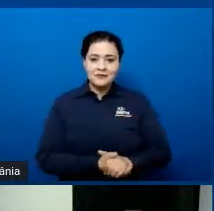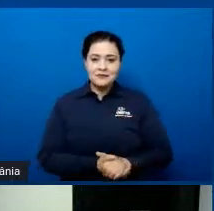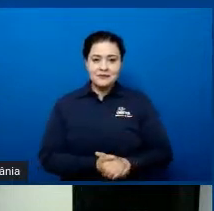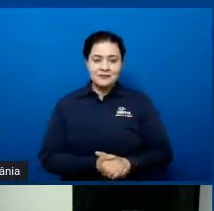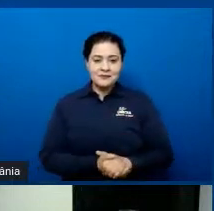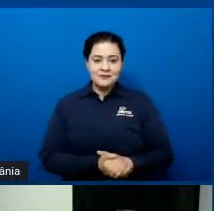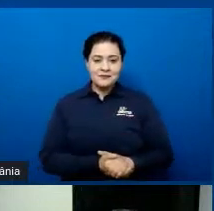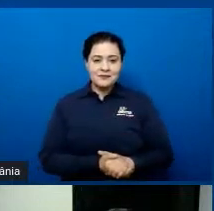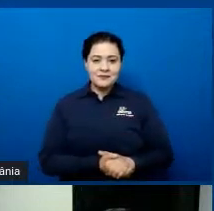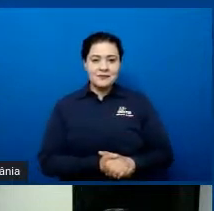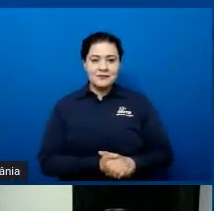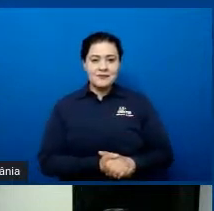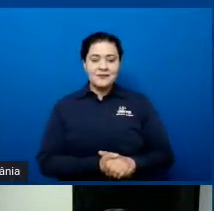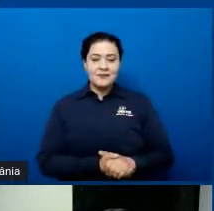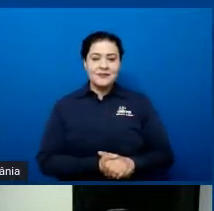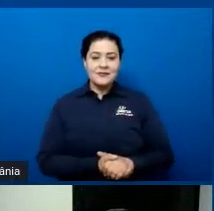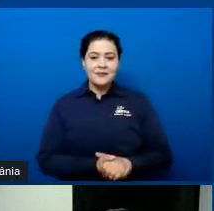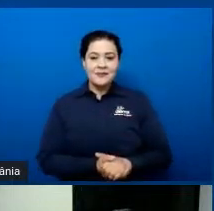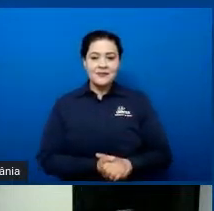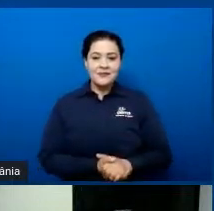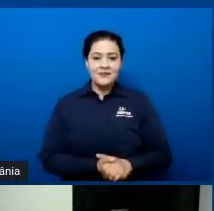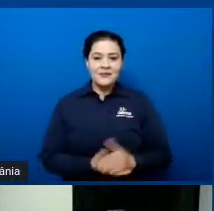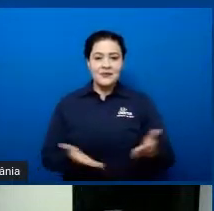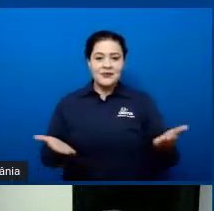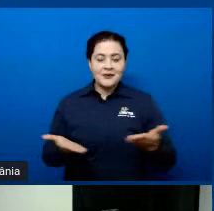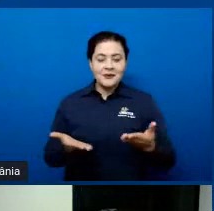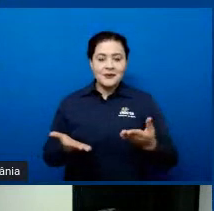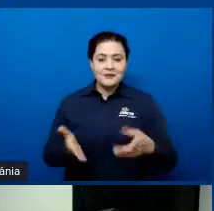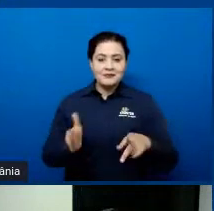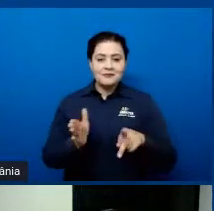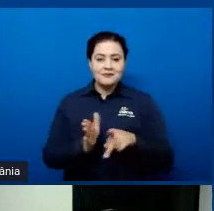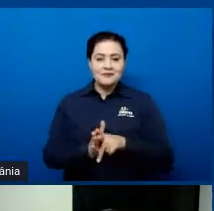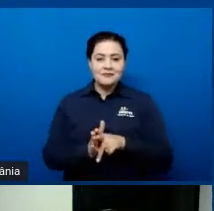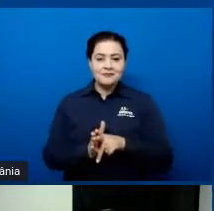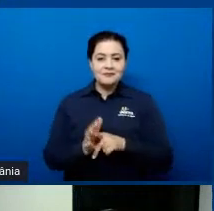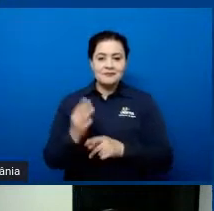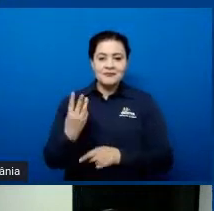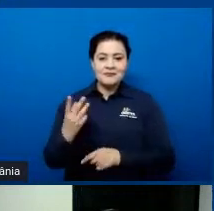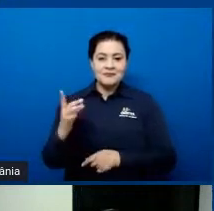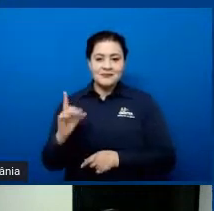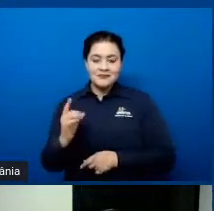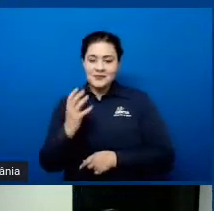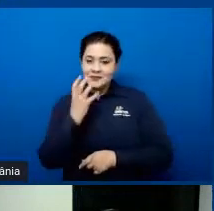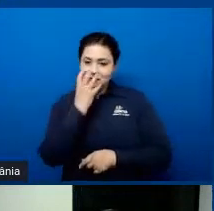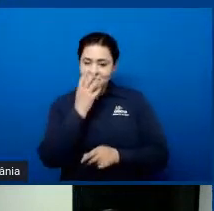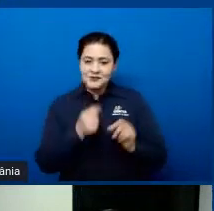Ela estava aqui na porta do meu escritório aqui e eu materializei um cachorro.